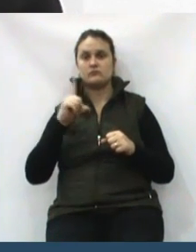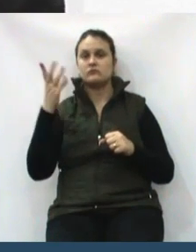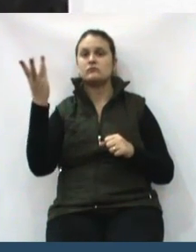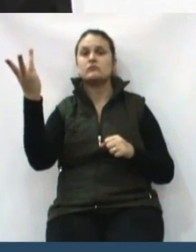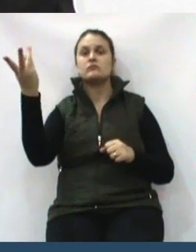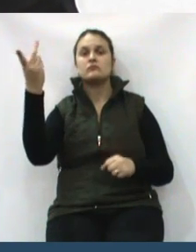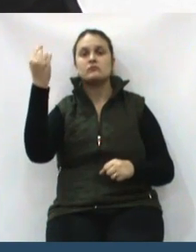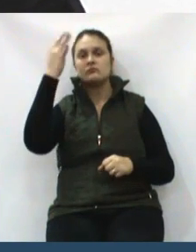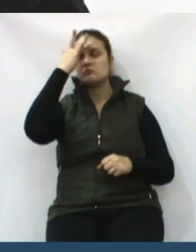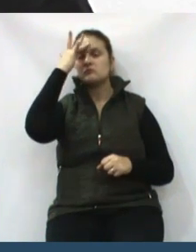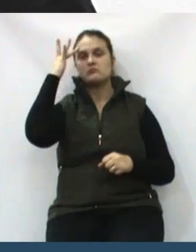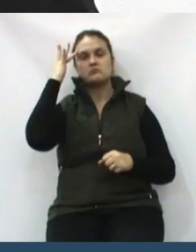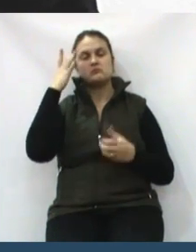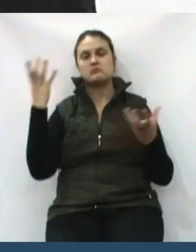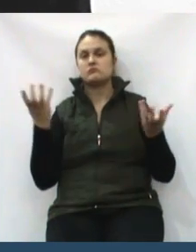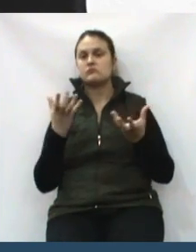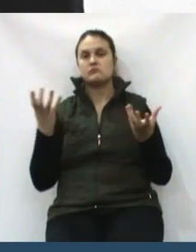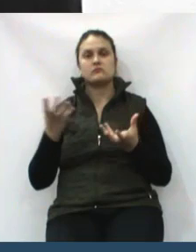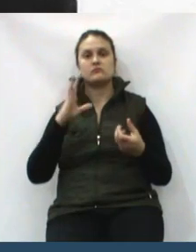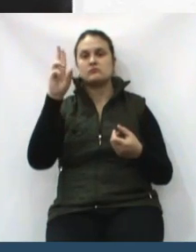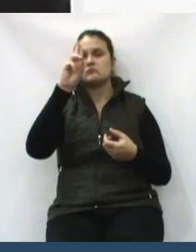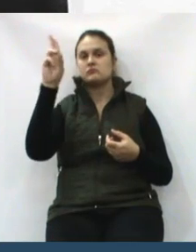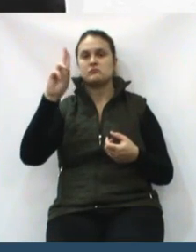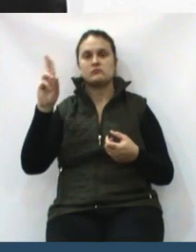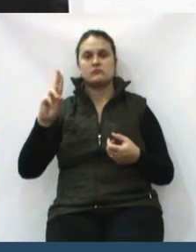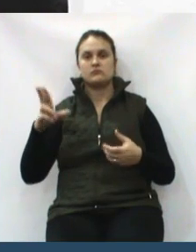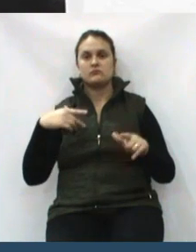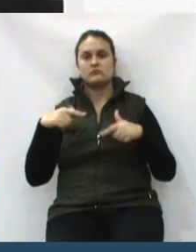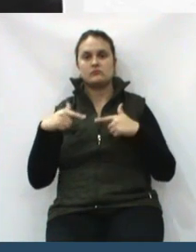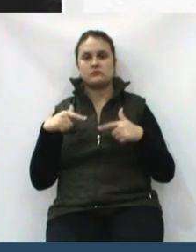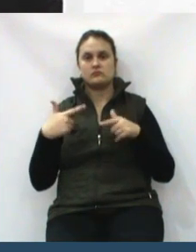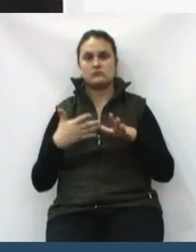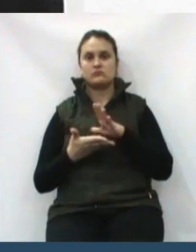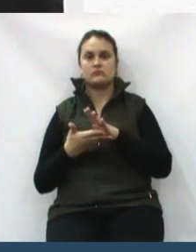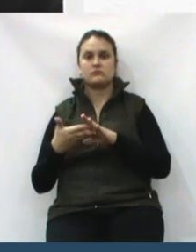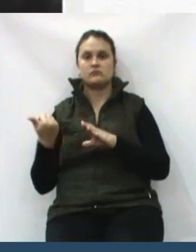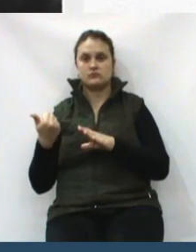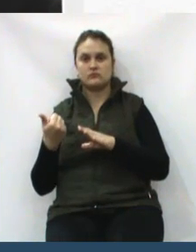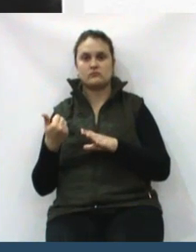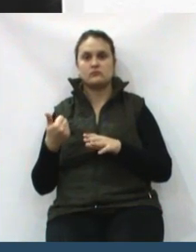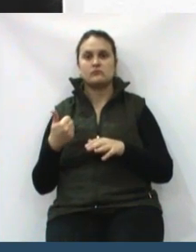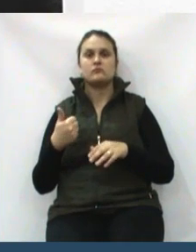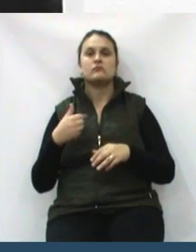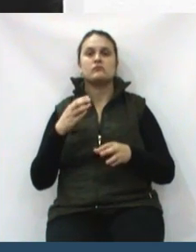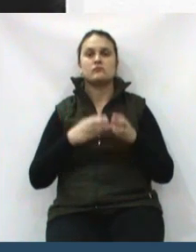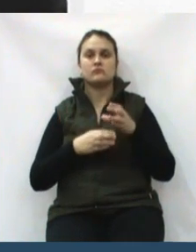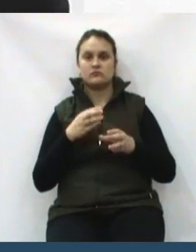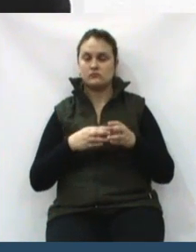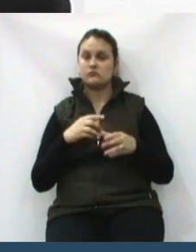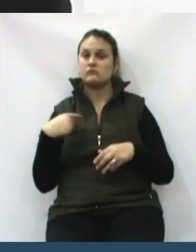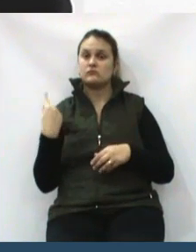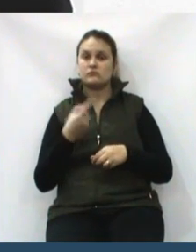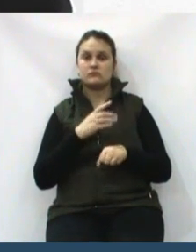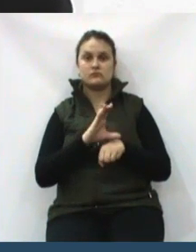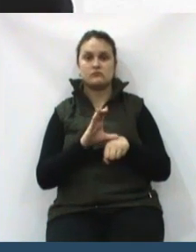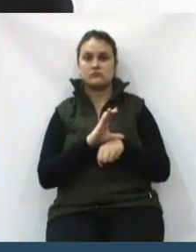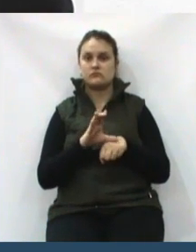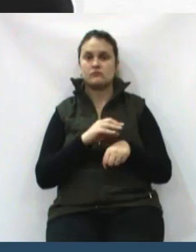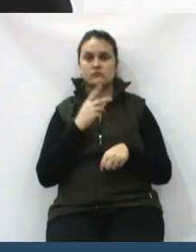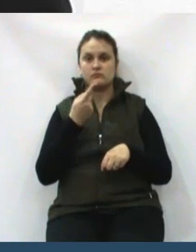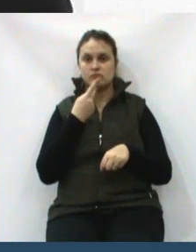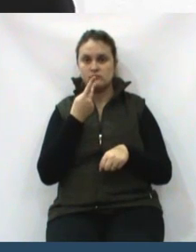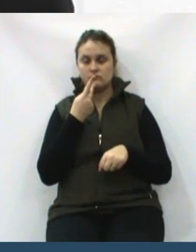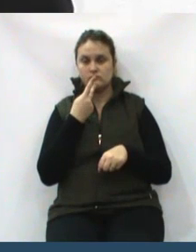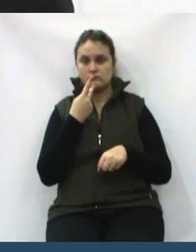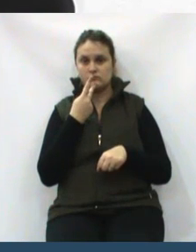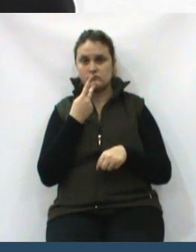quantas pessoas ele quiser de fora do quadro público. E a nossa Constituição não fala isso. Fala que